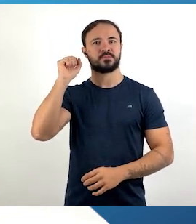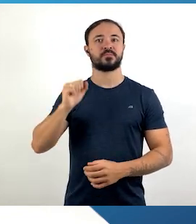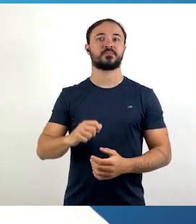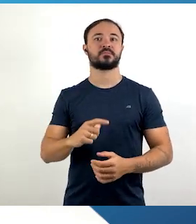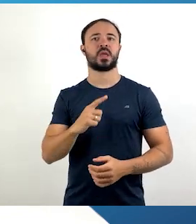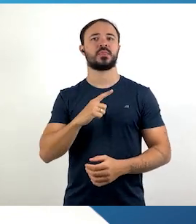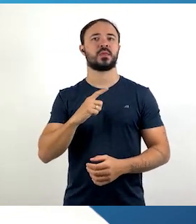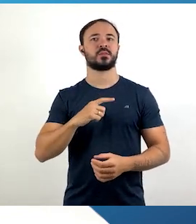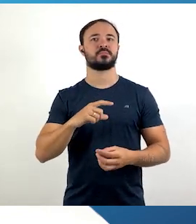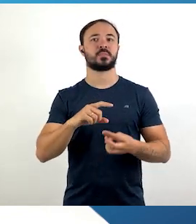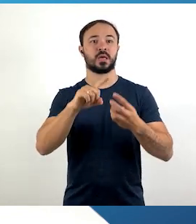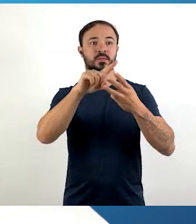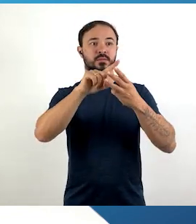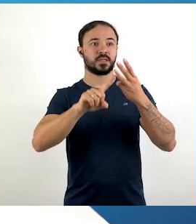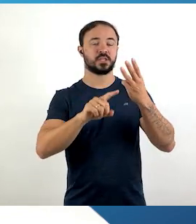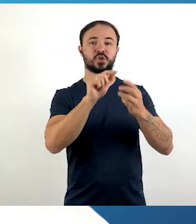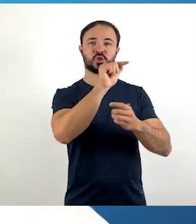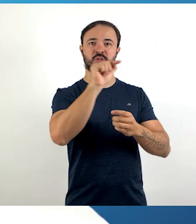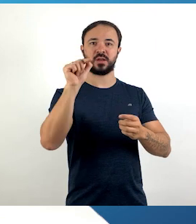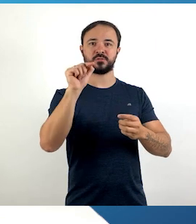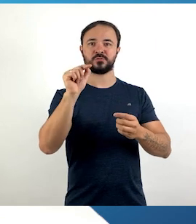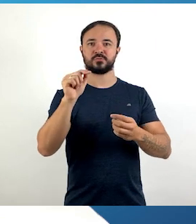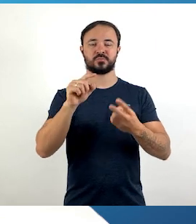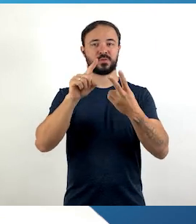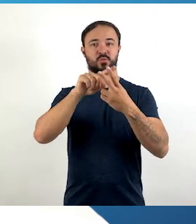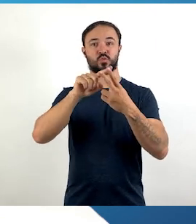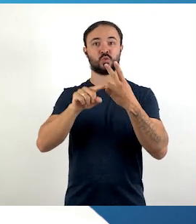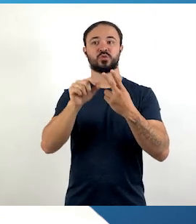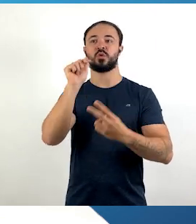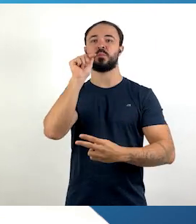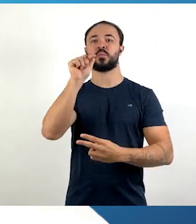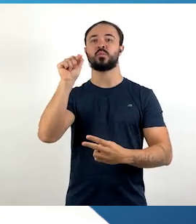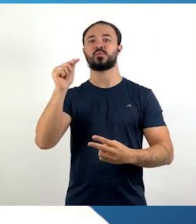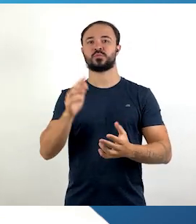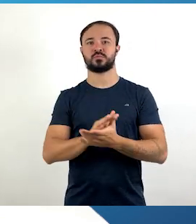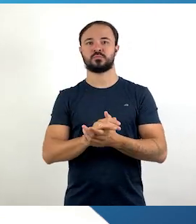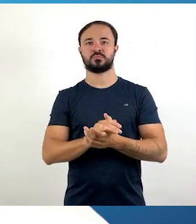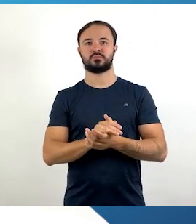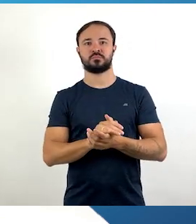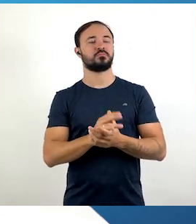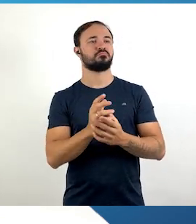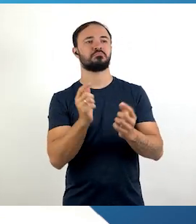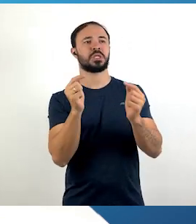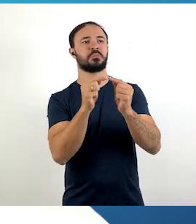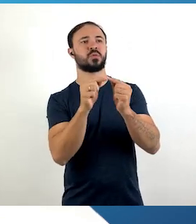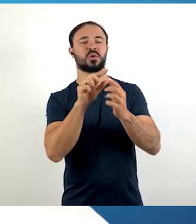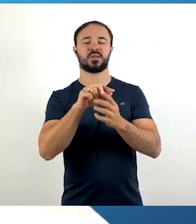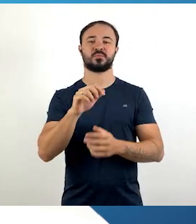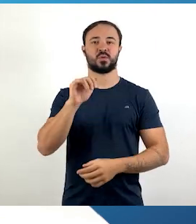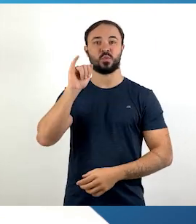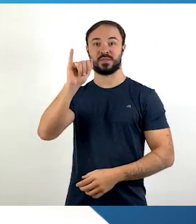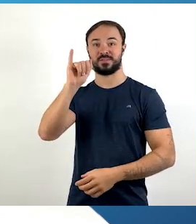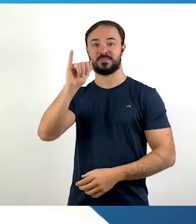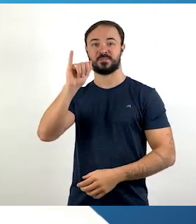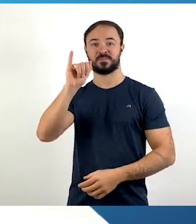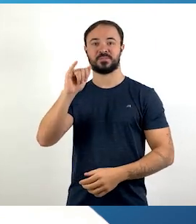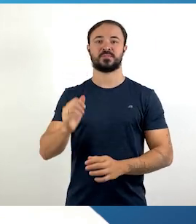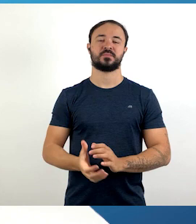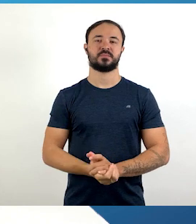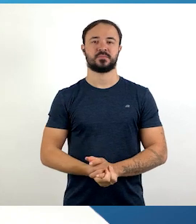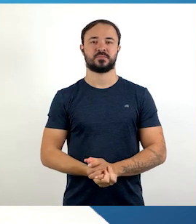Nós temos 3 traços e 2 pontos. Isso quer dizer oi. Então, novamente, nós temos o sinal